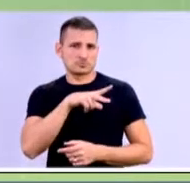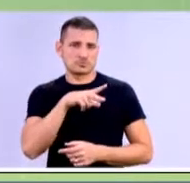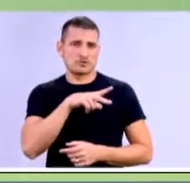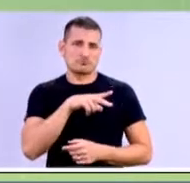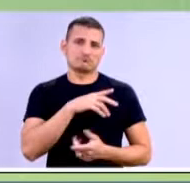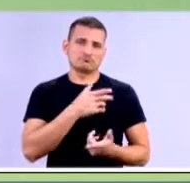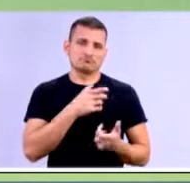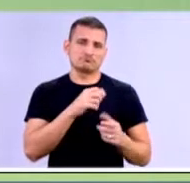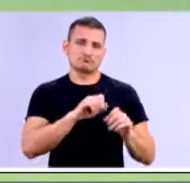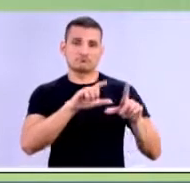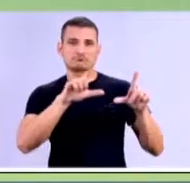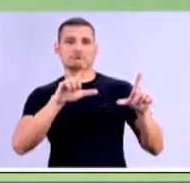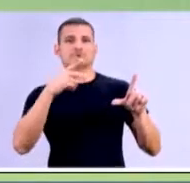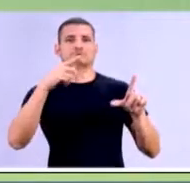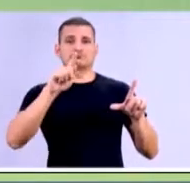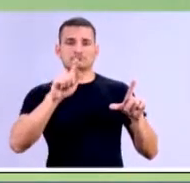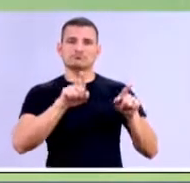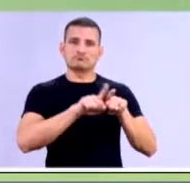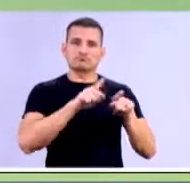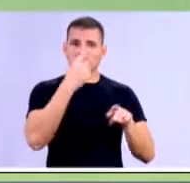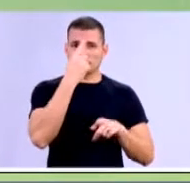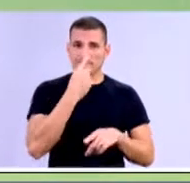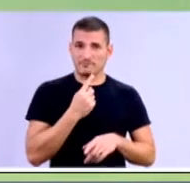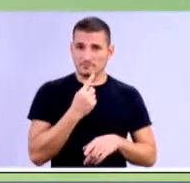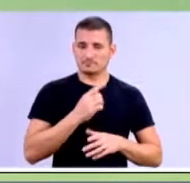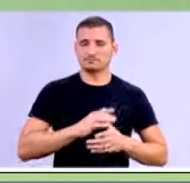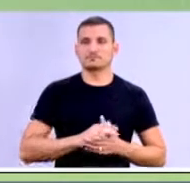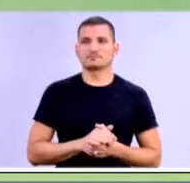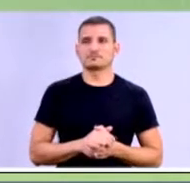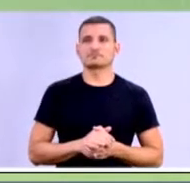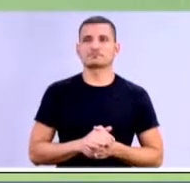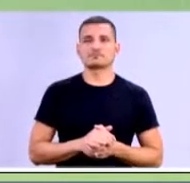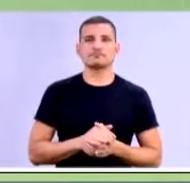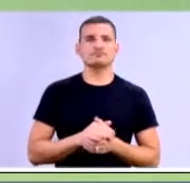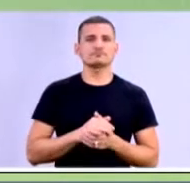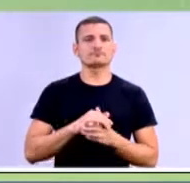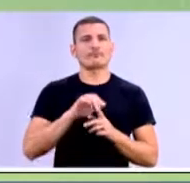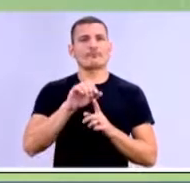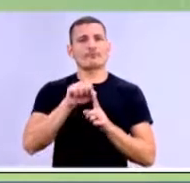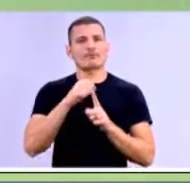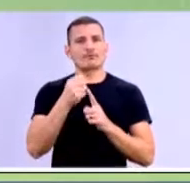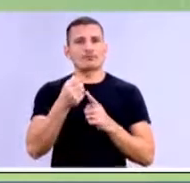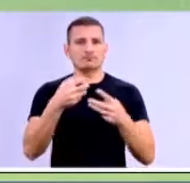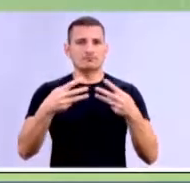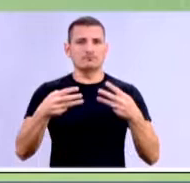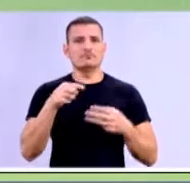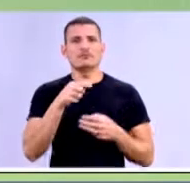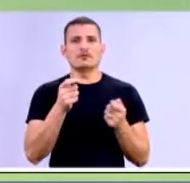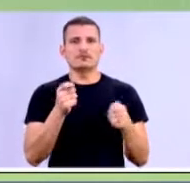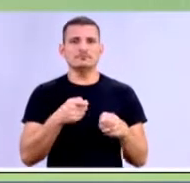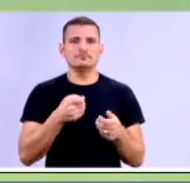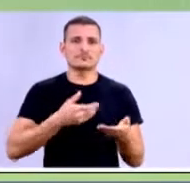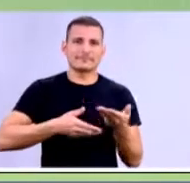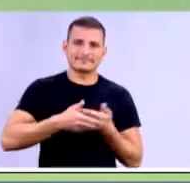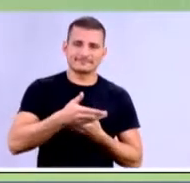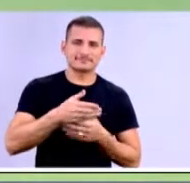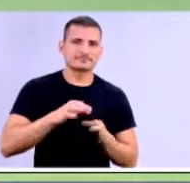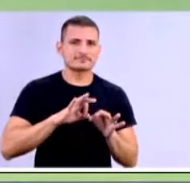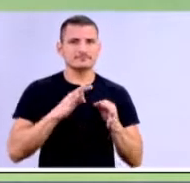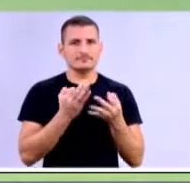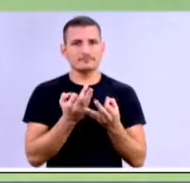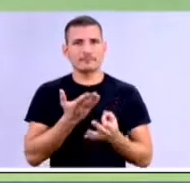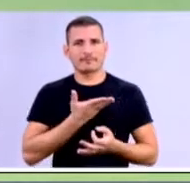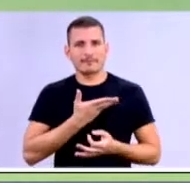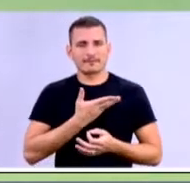usuário. Olha só, as redes sociais, elas permitem os relacionamentos com familiares,